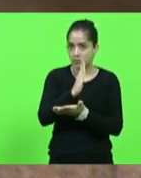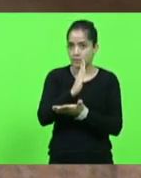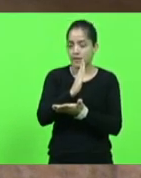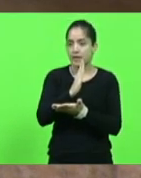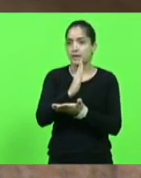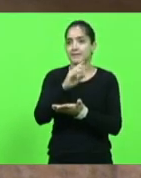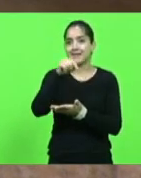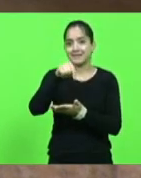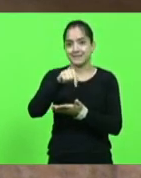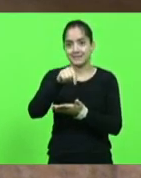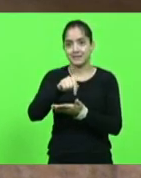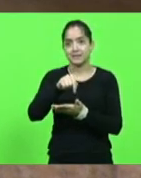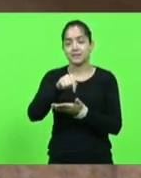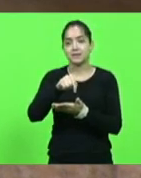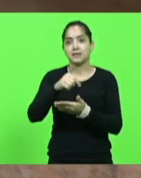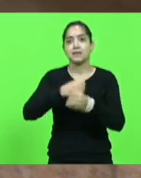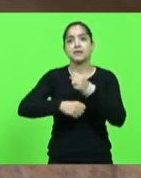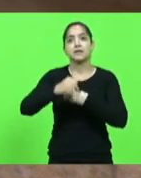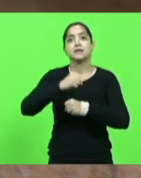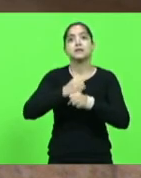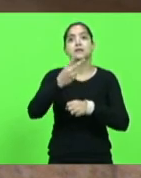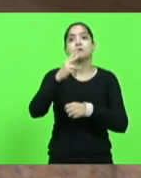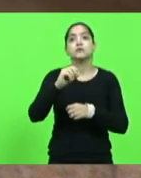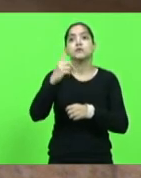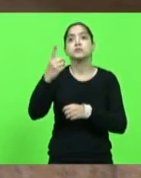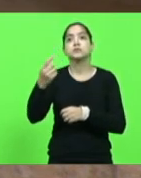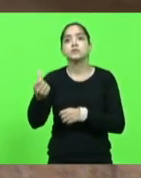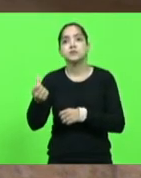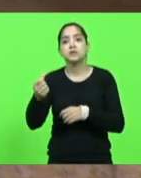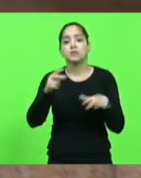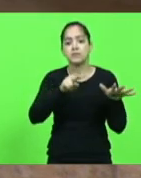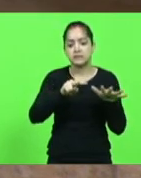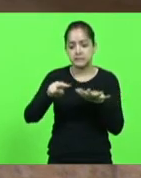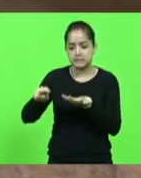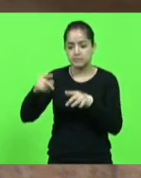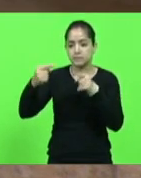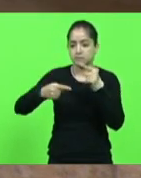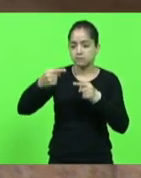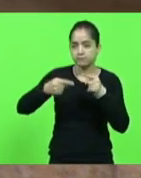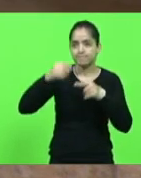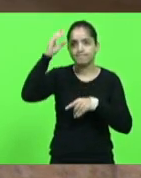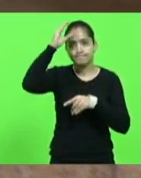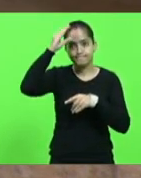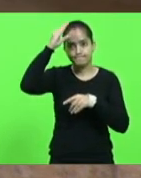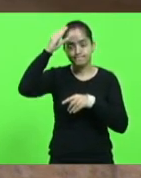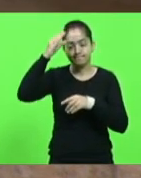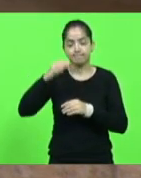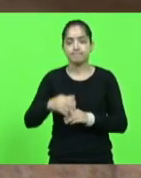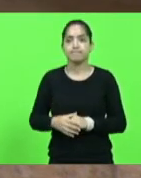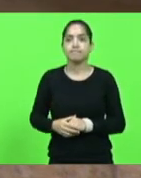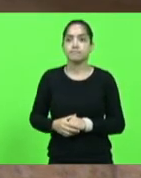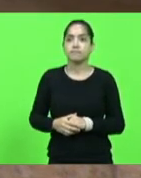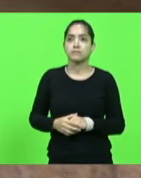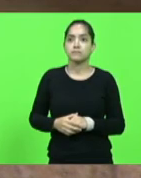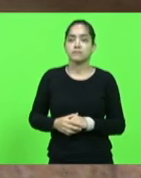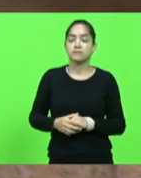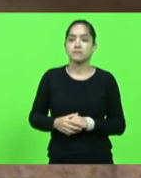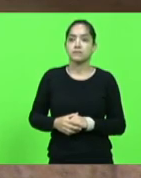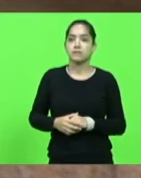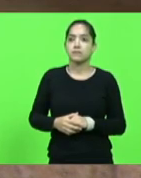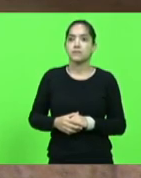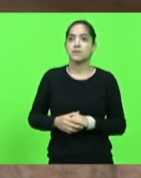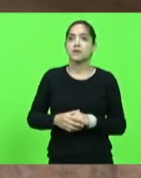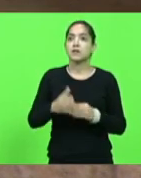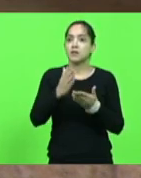na Assembleia Legislativa em 2016, uma semana de debate, de discussão, de conscientização e de